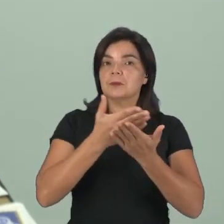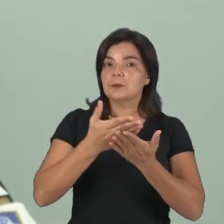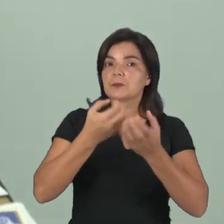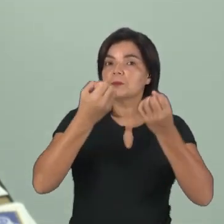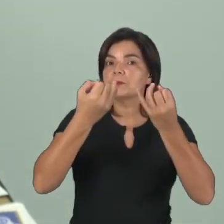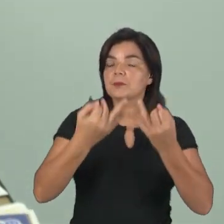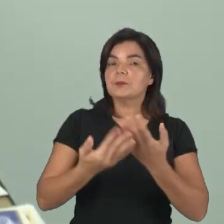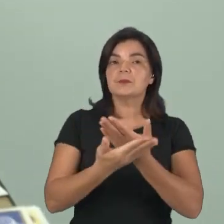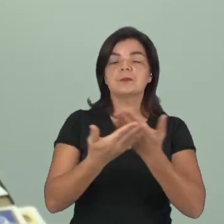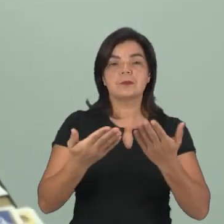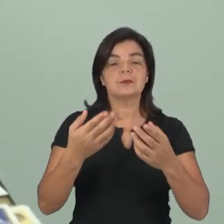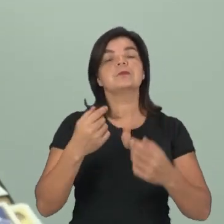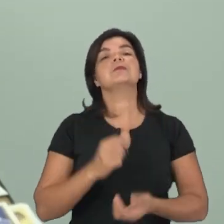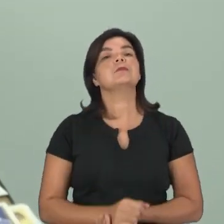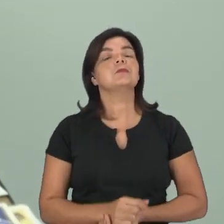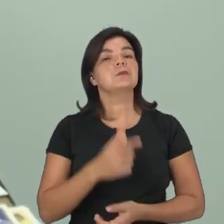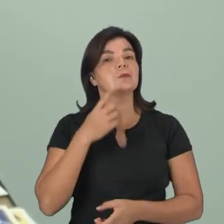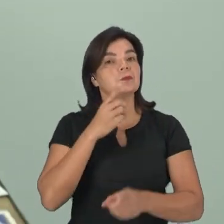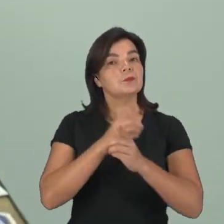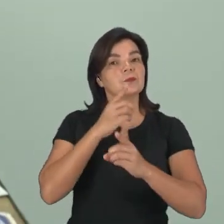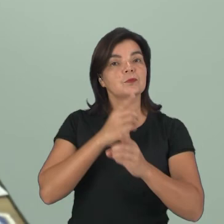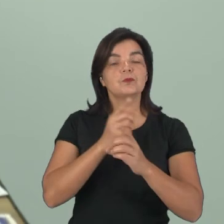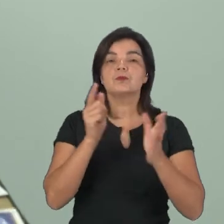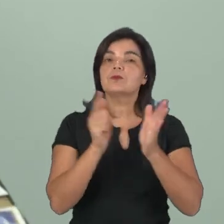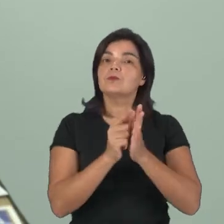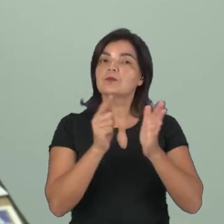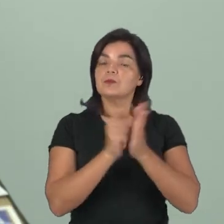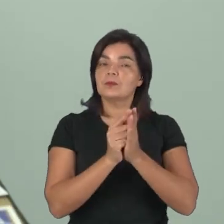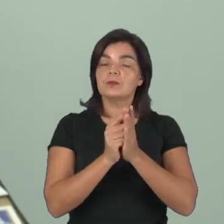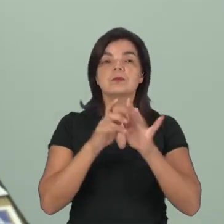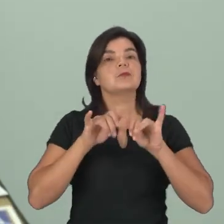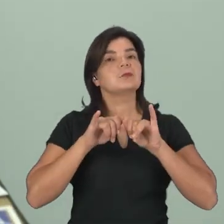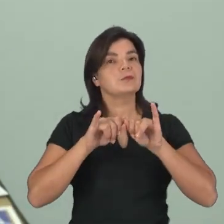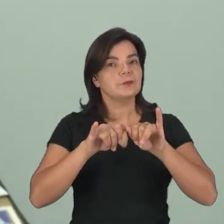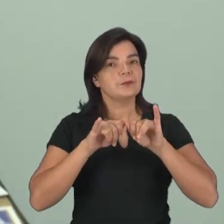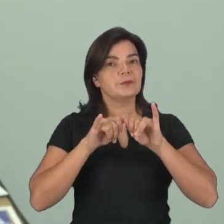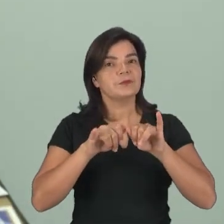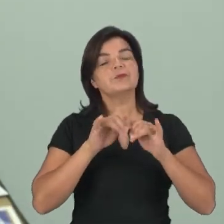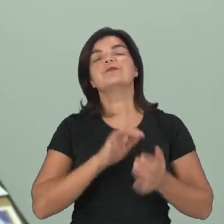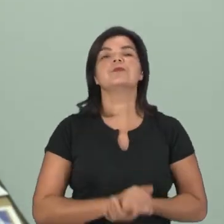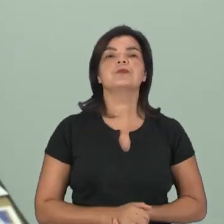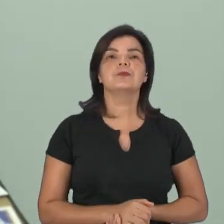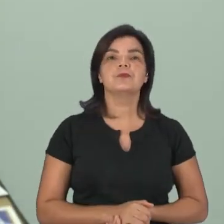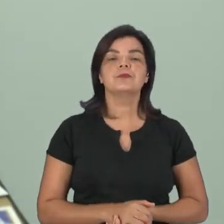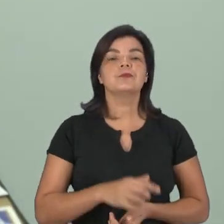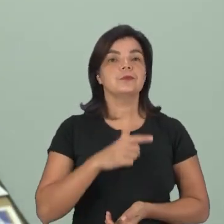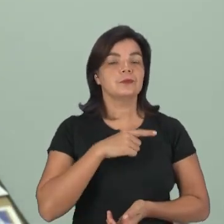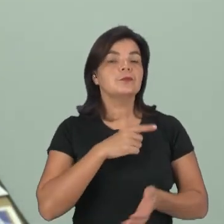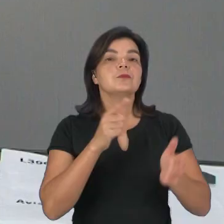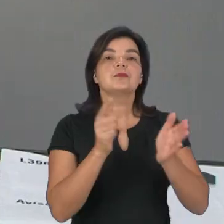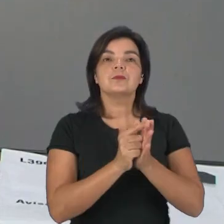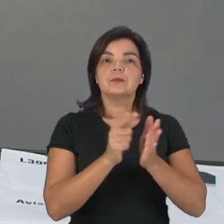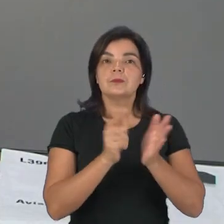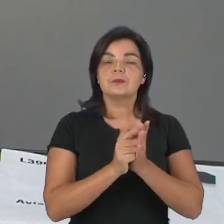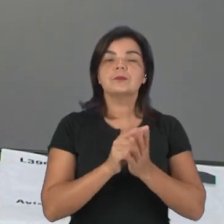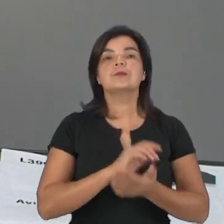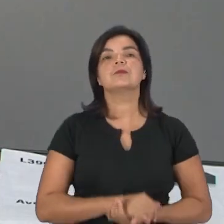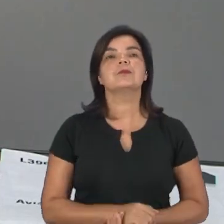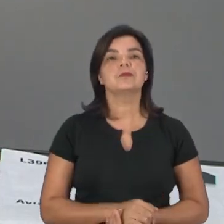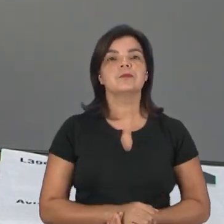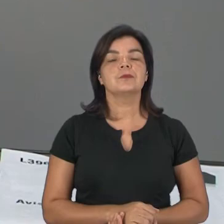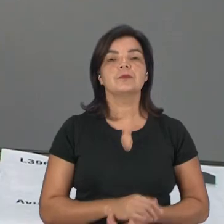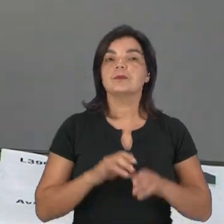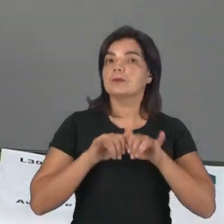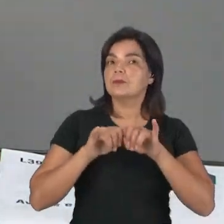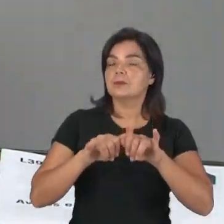eu falei para vocês que nós também encontramos esses folhetos Quando vamos ao supermercado lá tem esses folhetos É